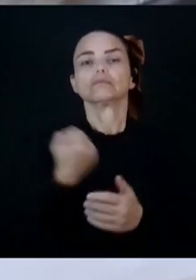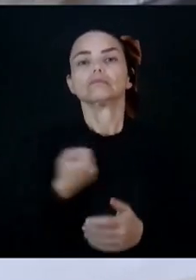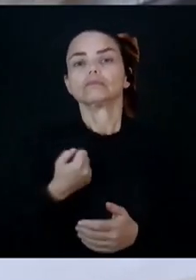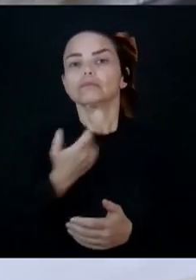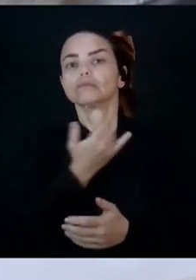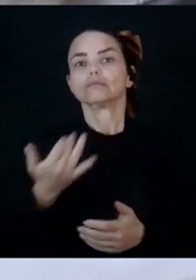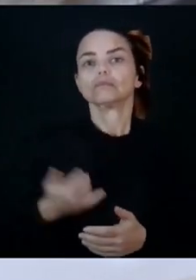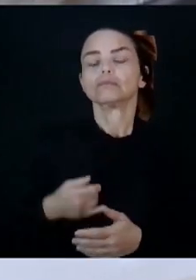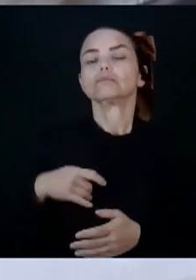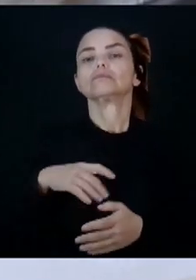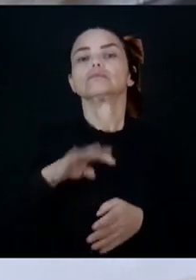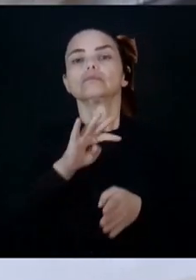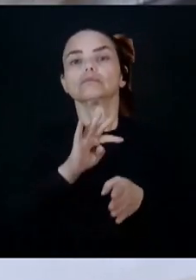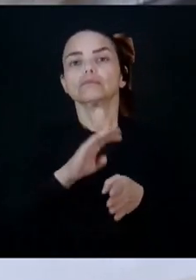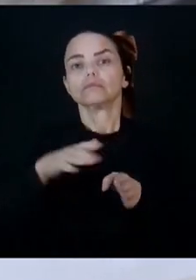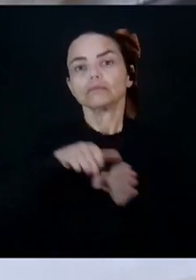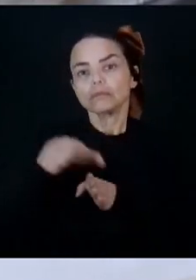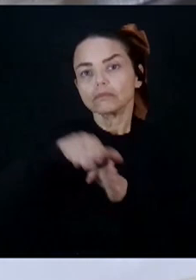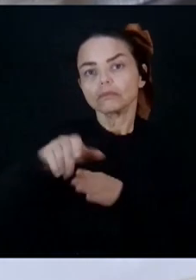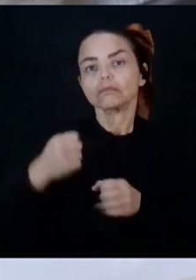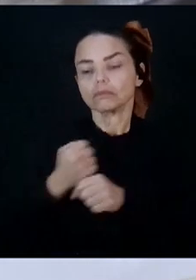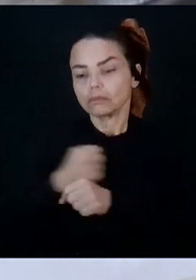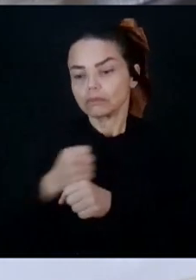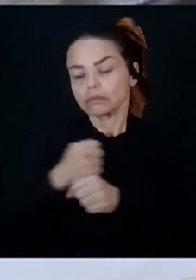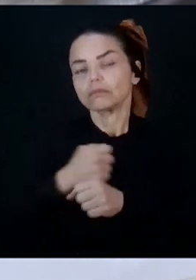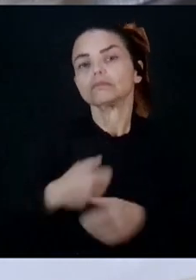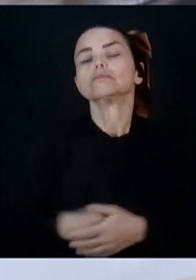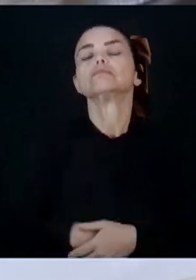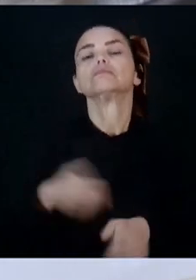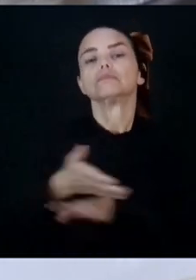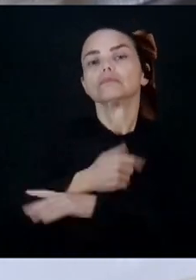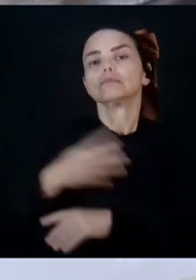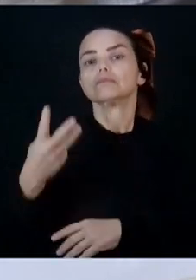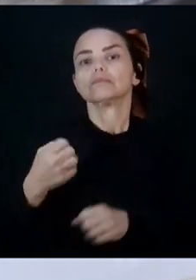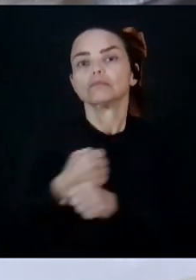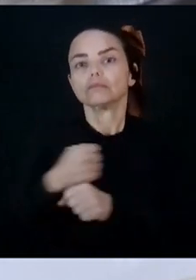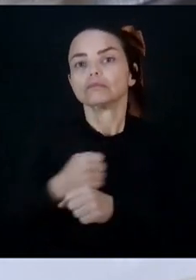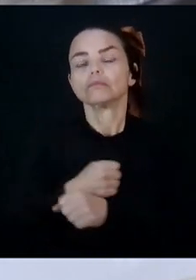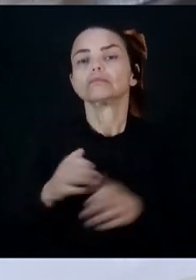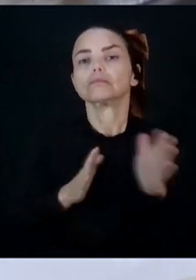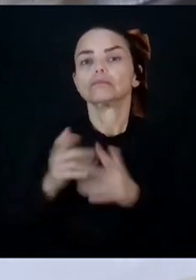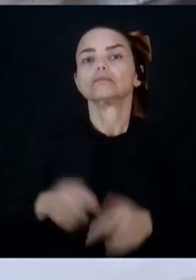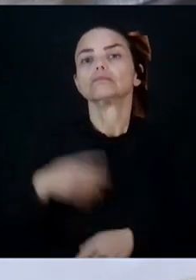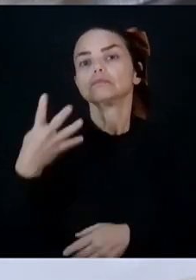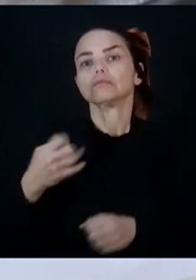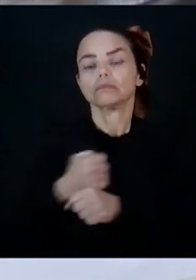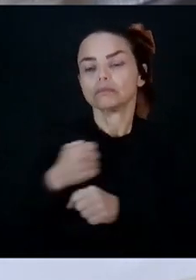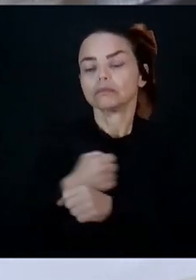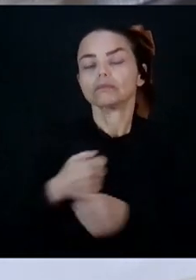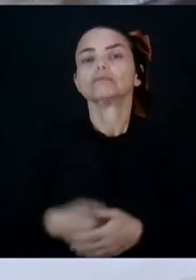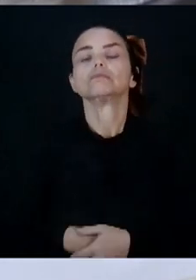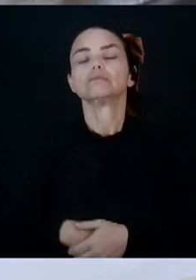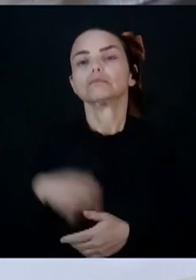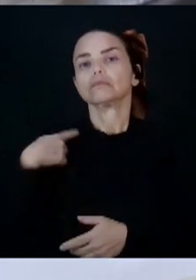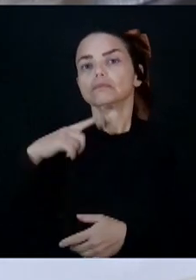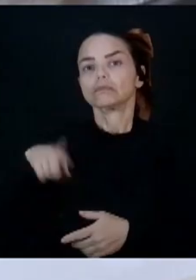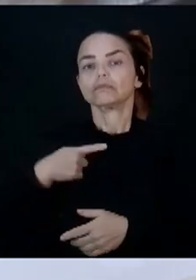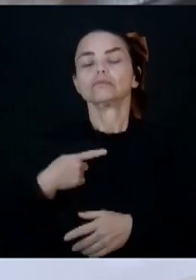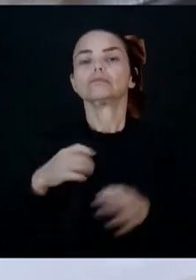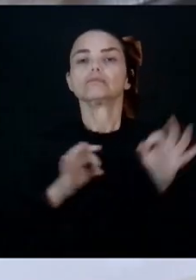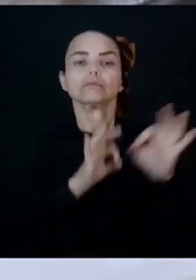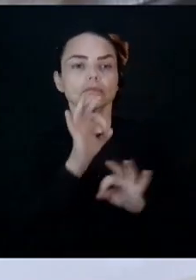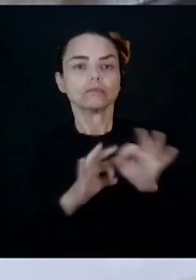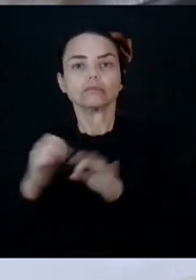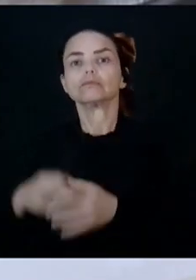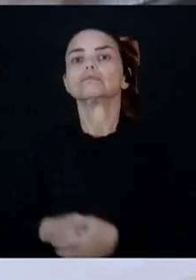conselho, anos porque antes eram 3 anos o mandato, agora são 4 anos, então, além de atualizações